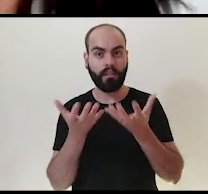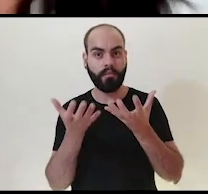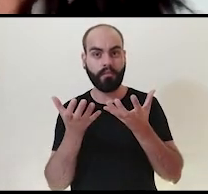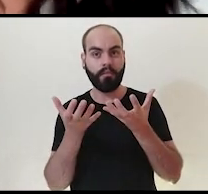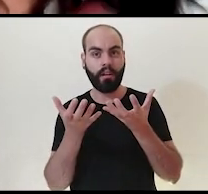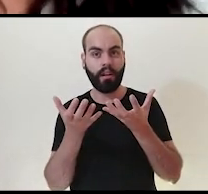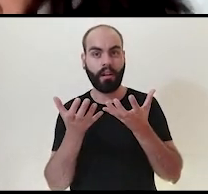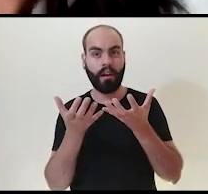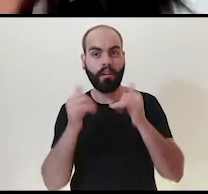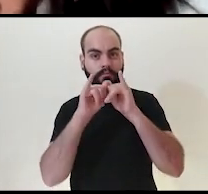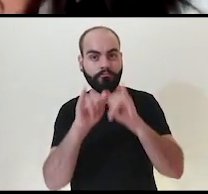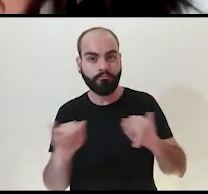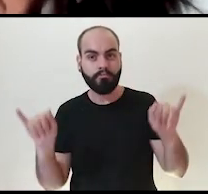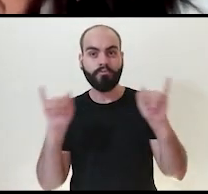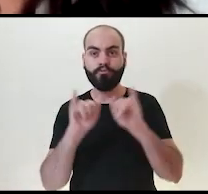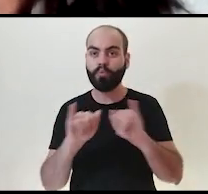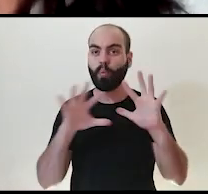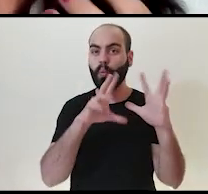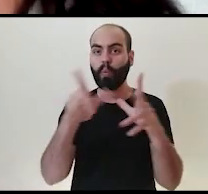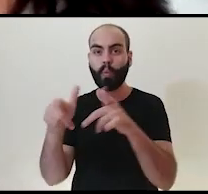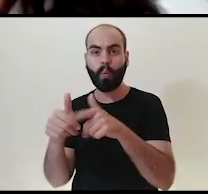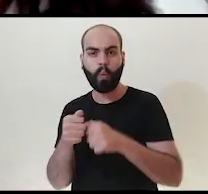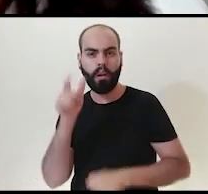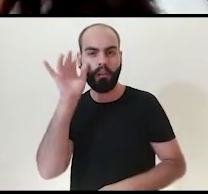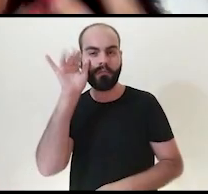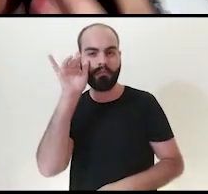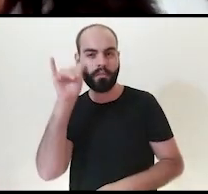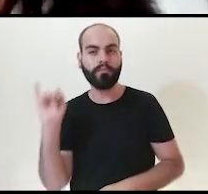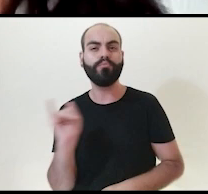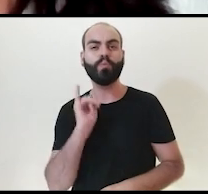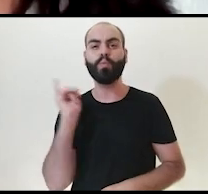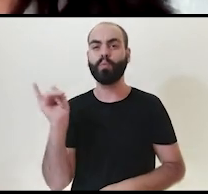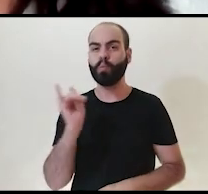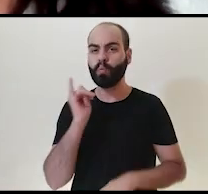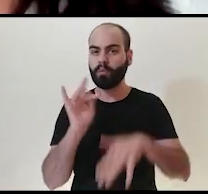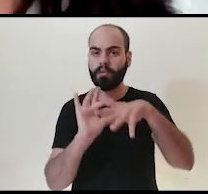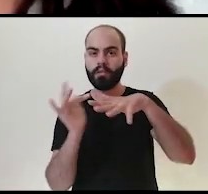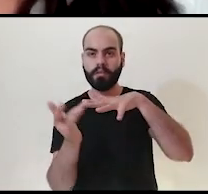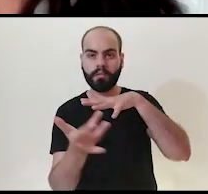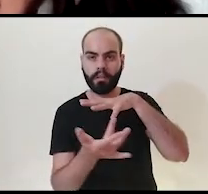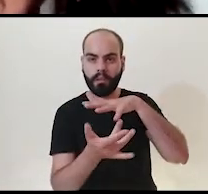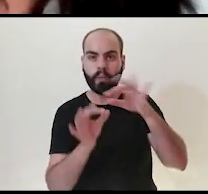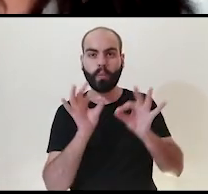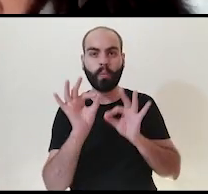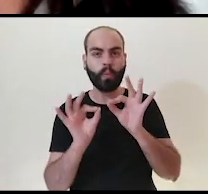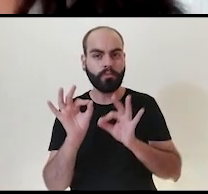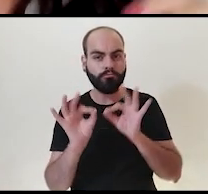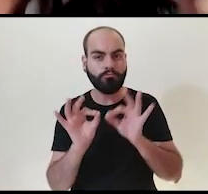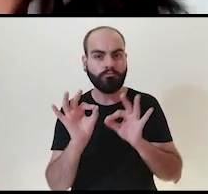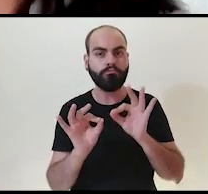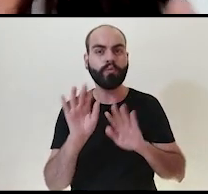mensagem para todo mundo que está acompanhando, que está assistindo. É muito importante cuidar das suas redes sociais, especialmente nesse